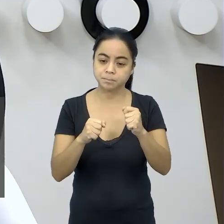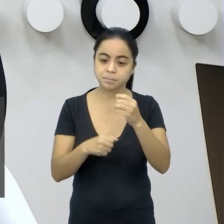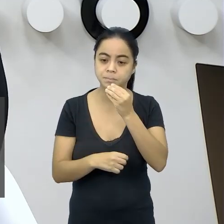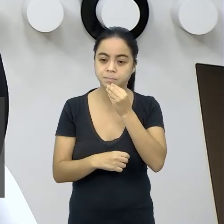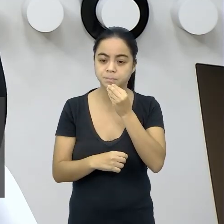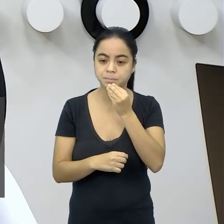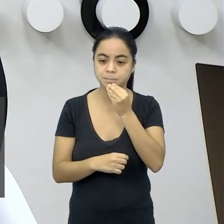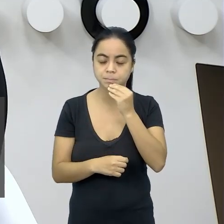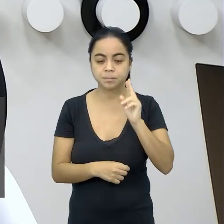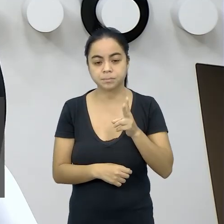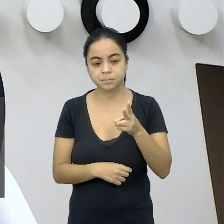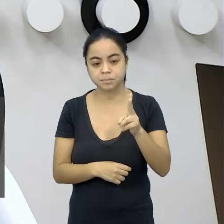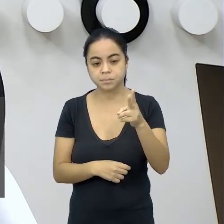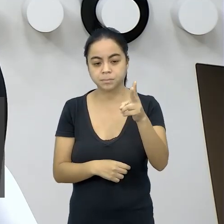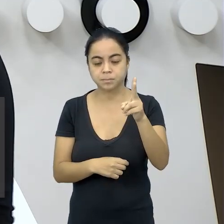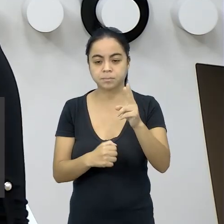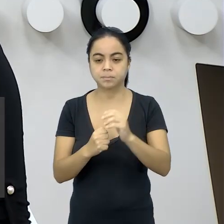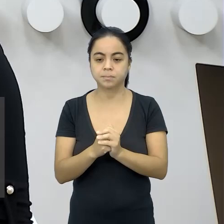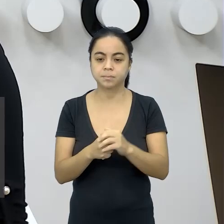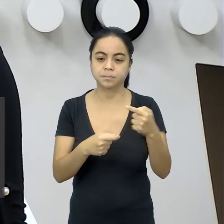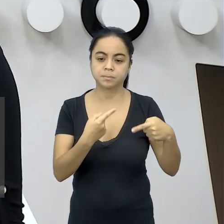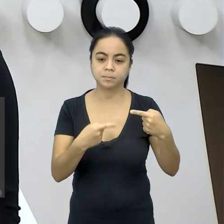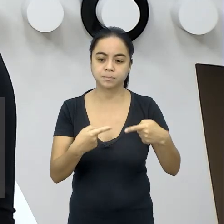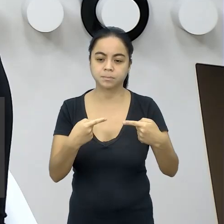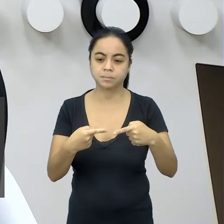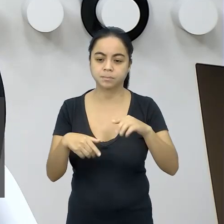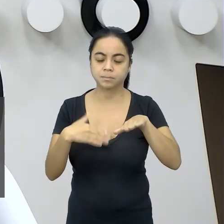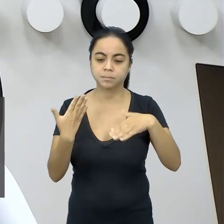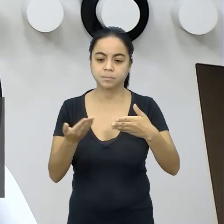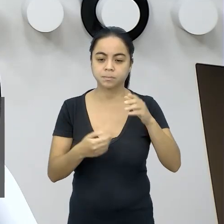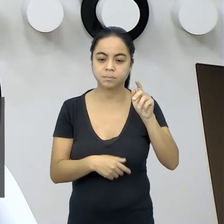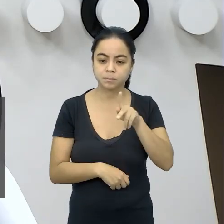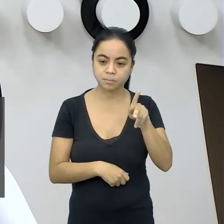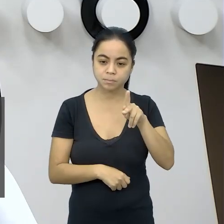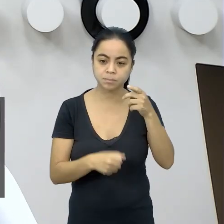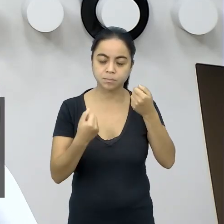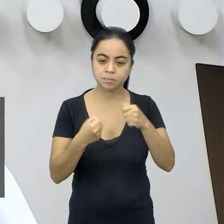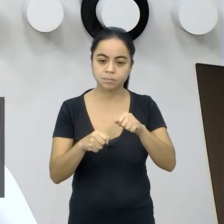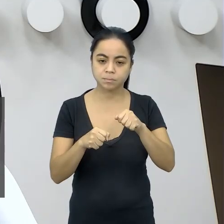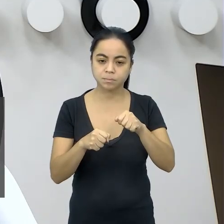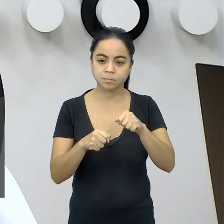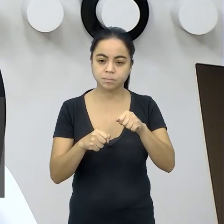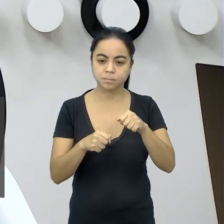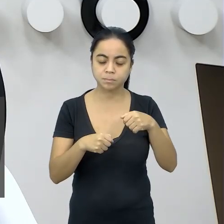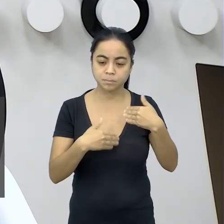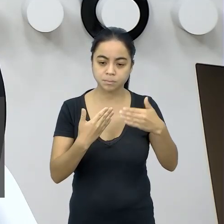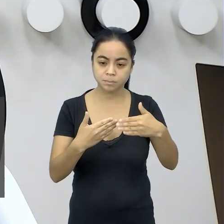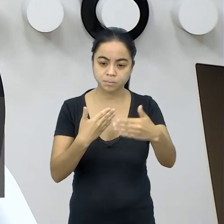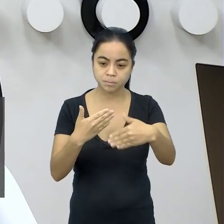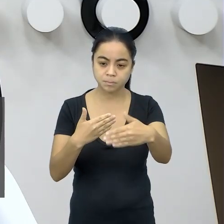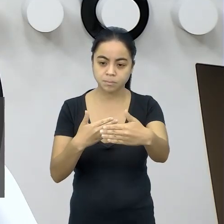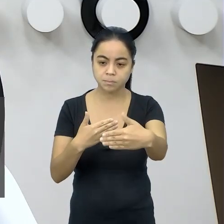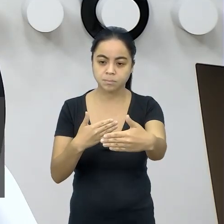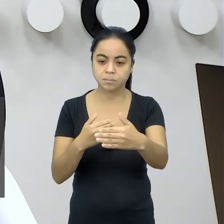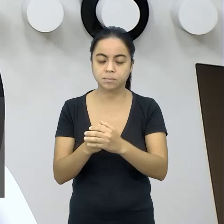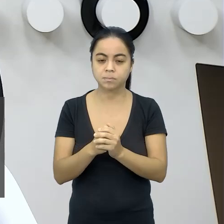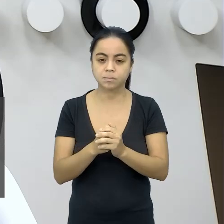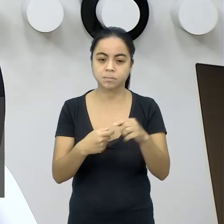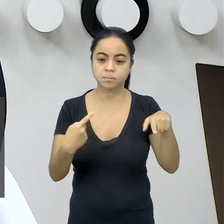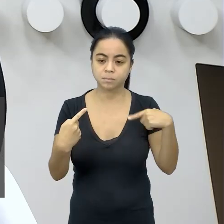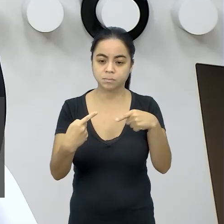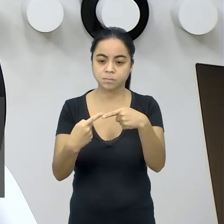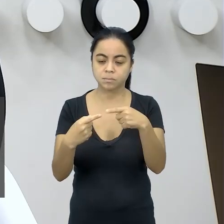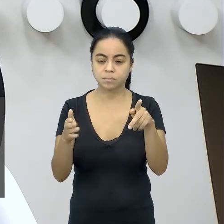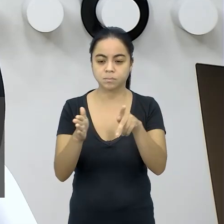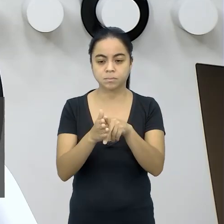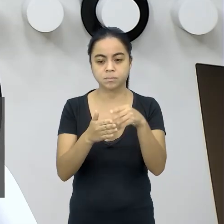de continuar as discussões e o professor, nesse momento, tem a oportunidade para ir adiante com alguns objetivos da